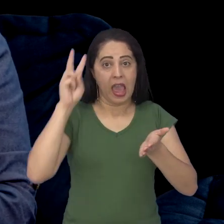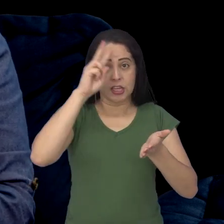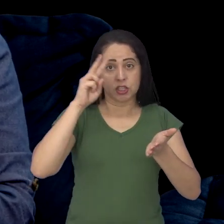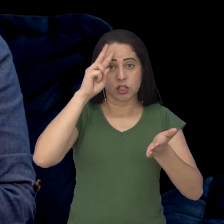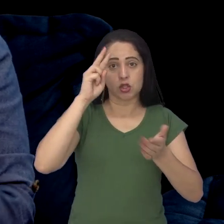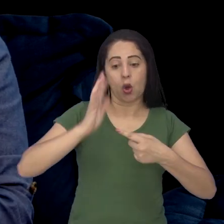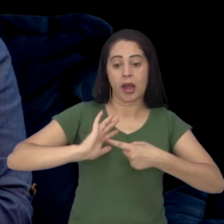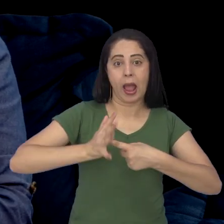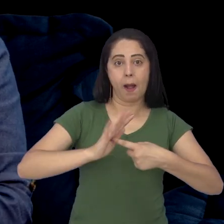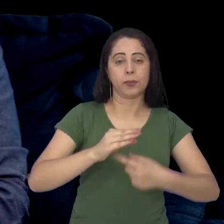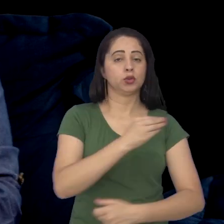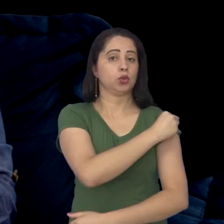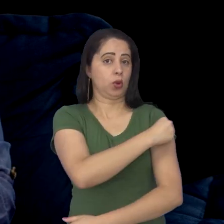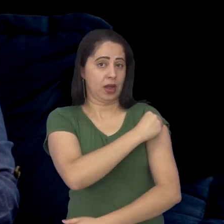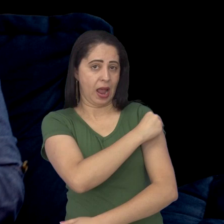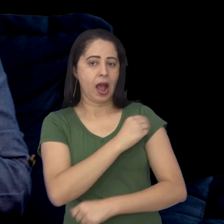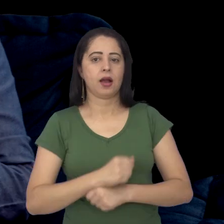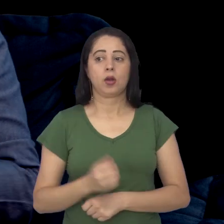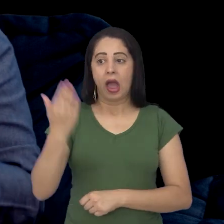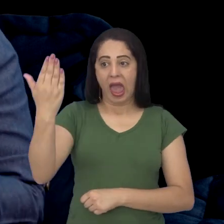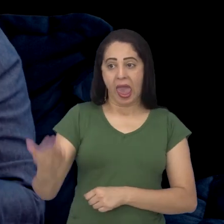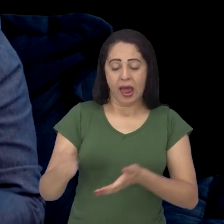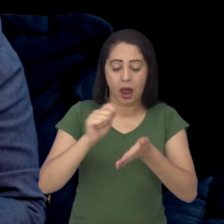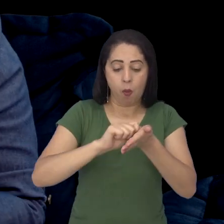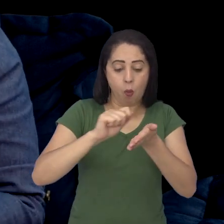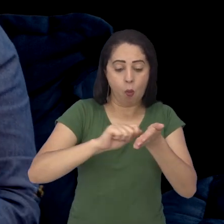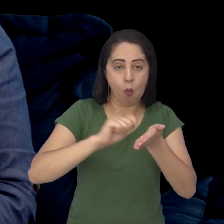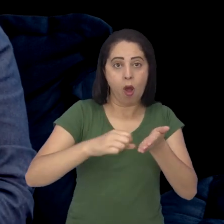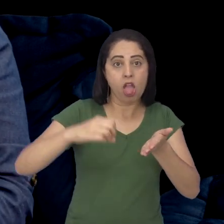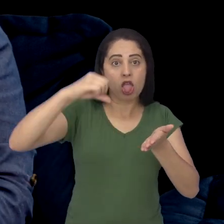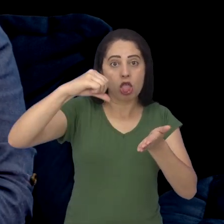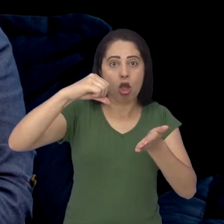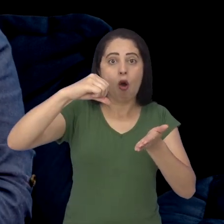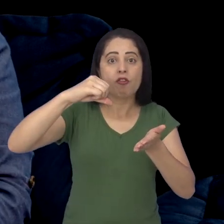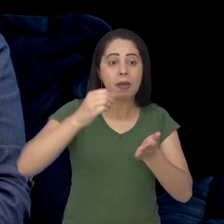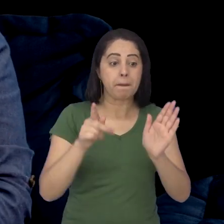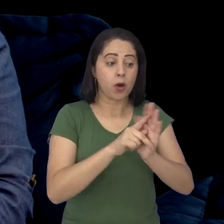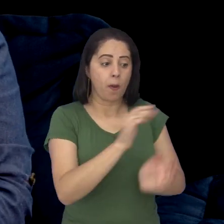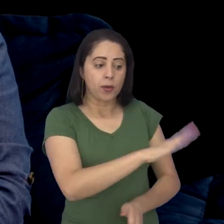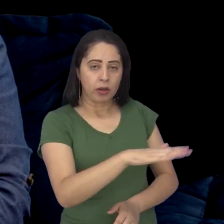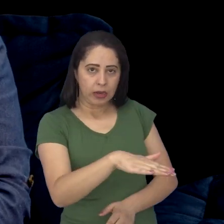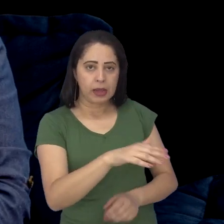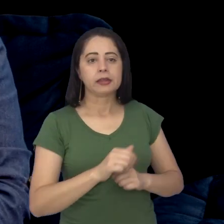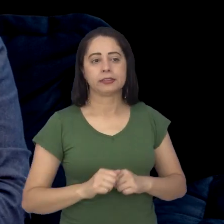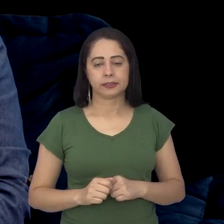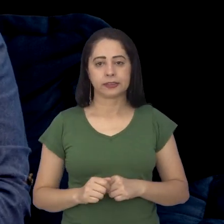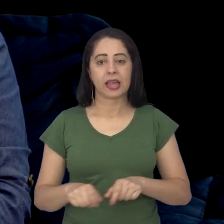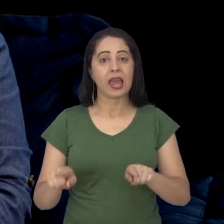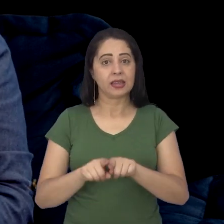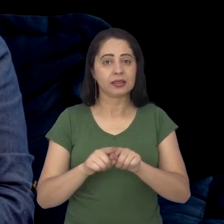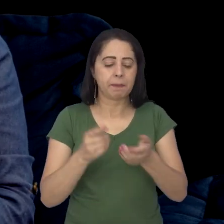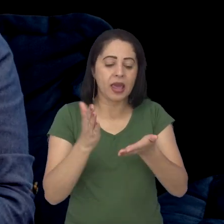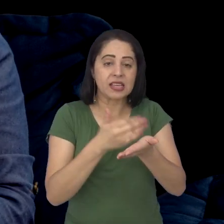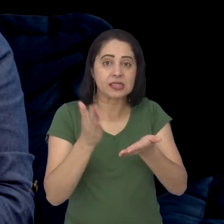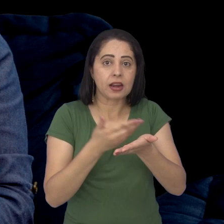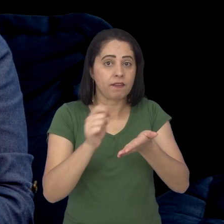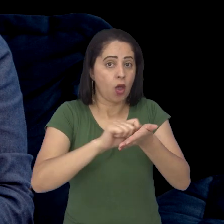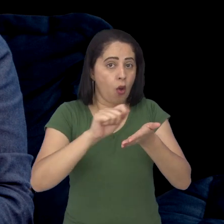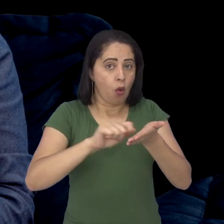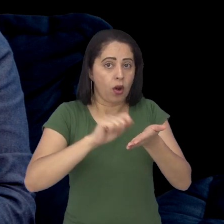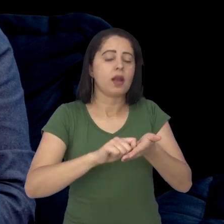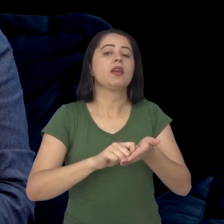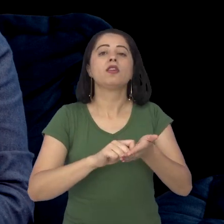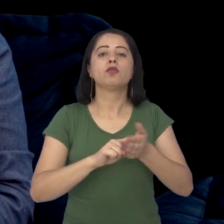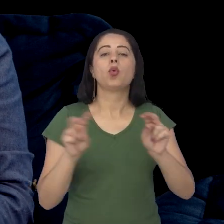álcool, publicado pelo SINDCT. Escreveu 9 livros paradidáticos infantis e recentemente lançou um livro sobre a urna